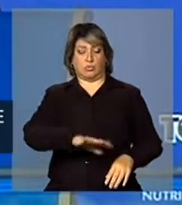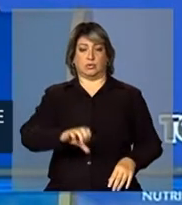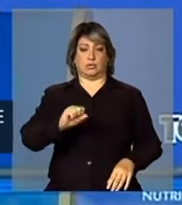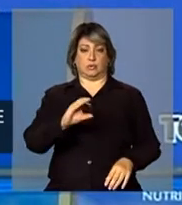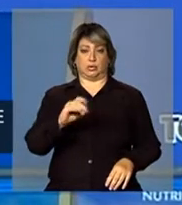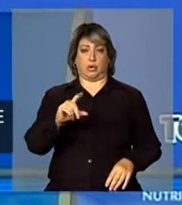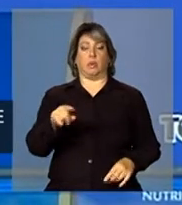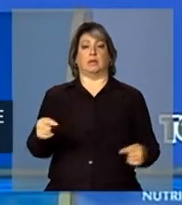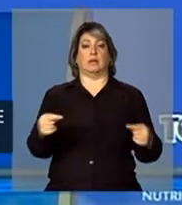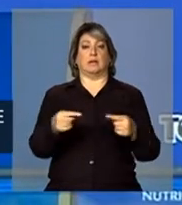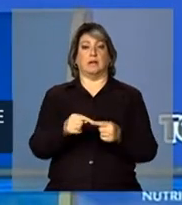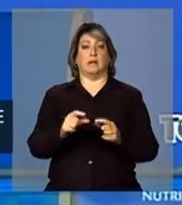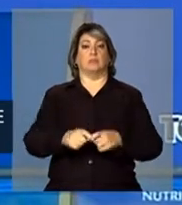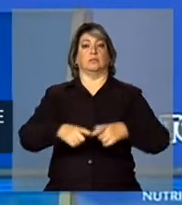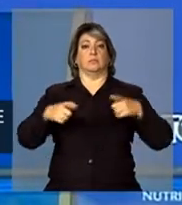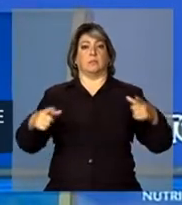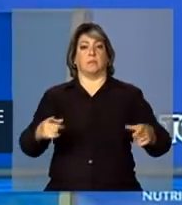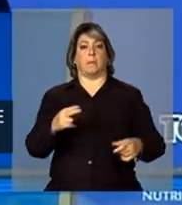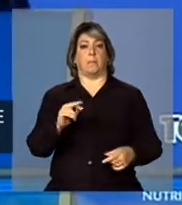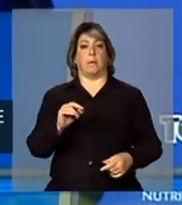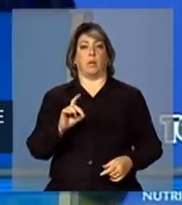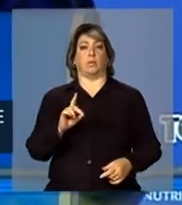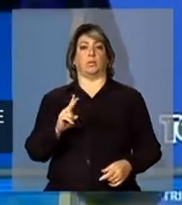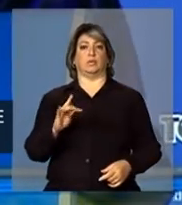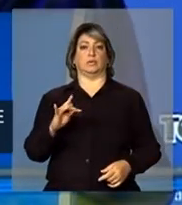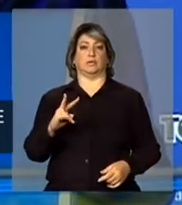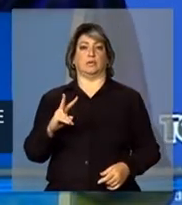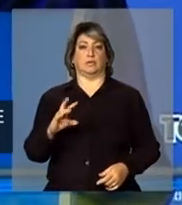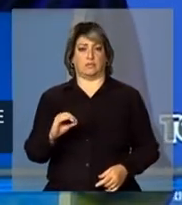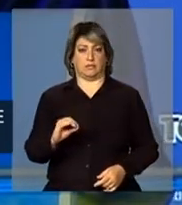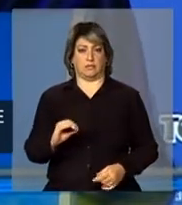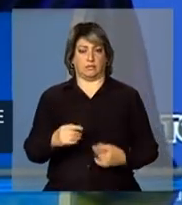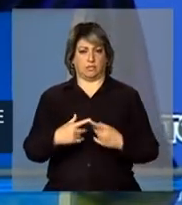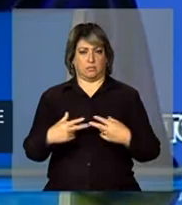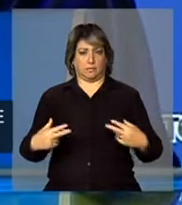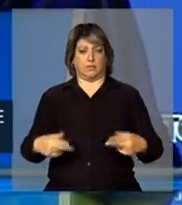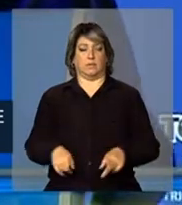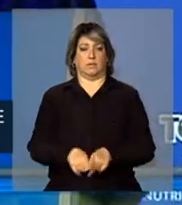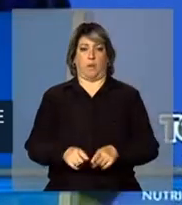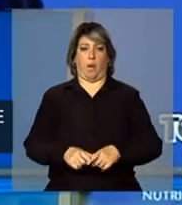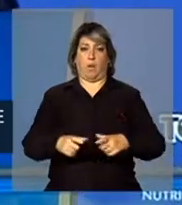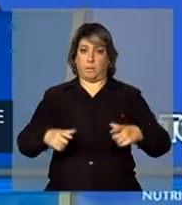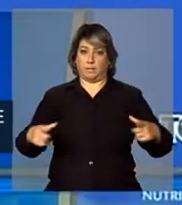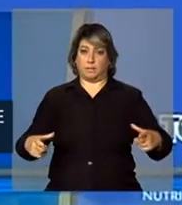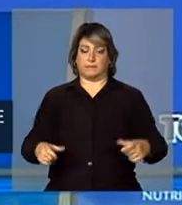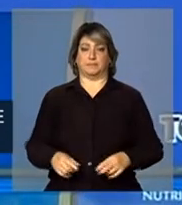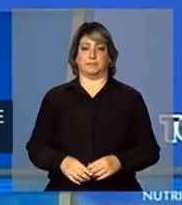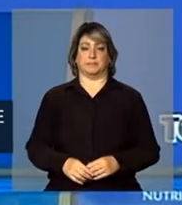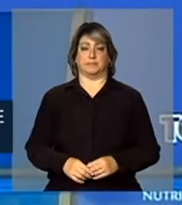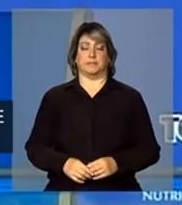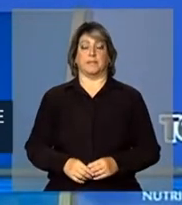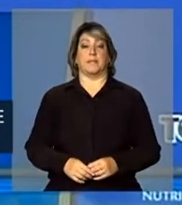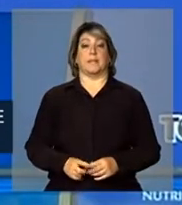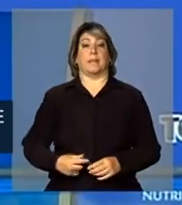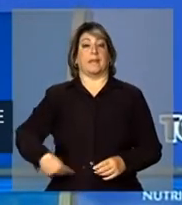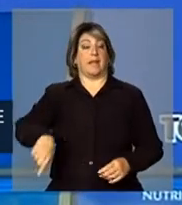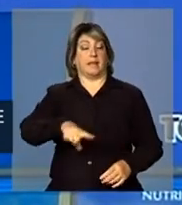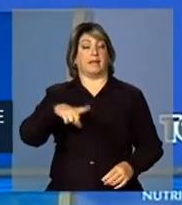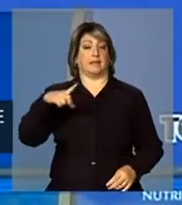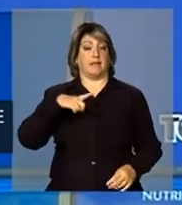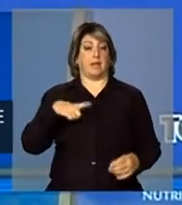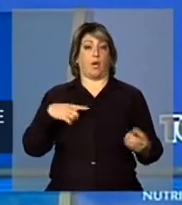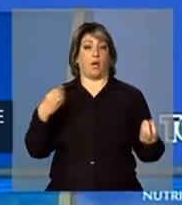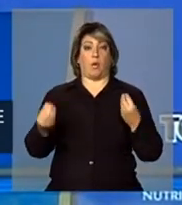aumento de produtividade. Não é um fim em si. Nenhuma dessas práticas, elas têm como